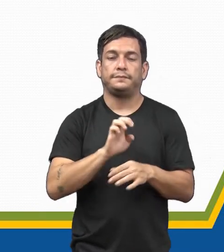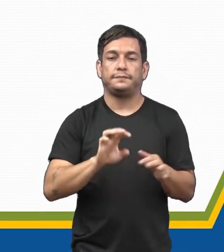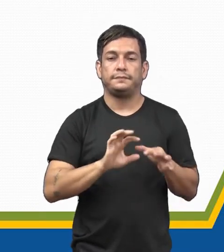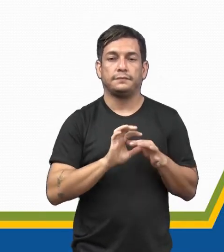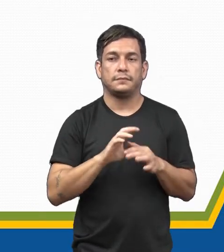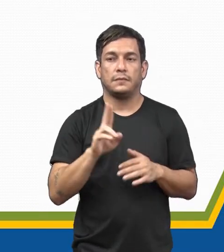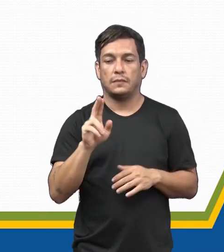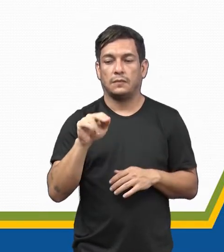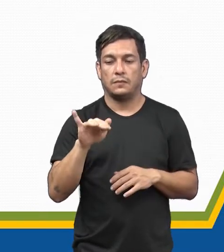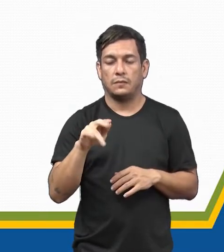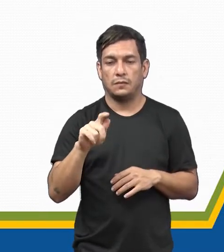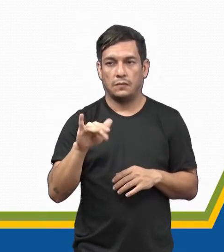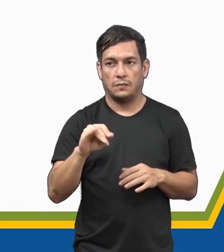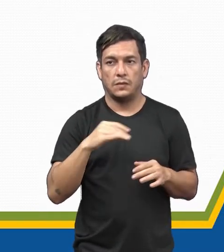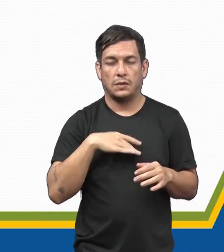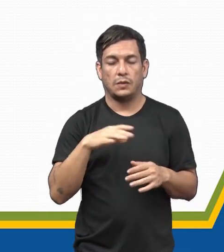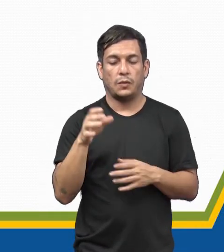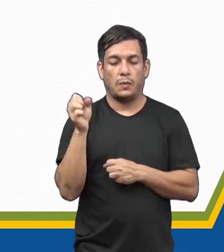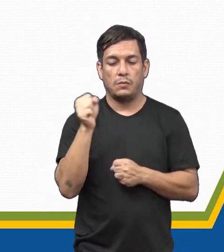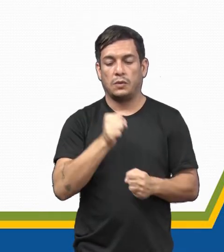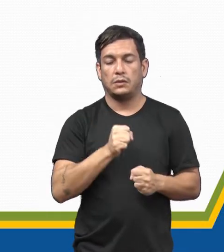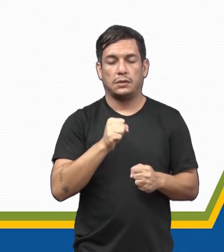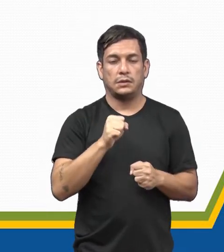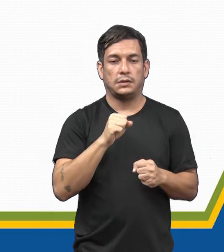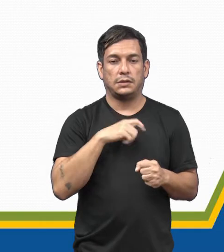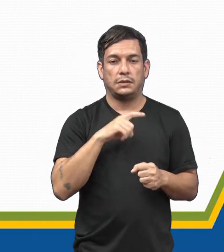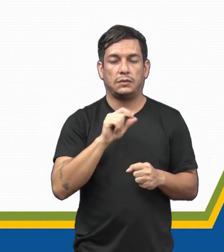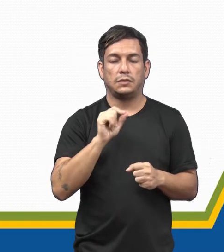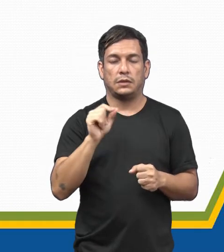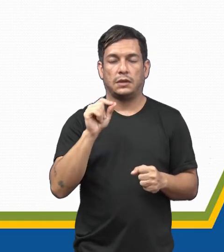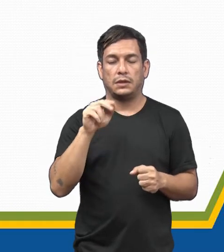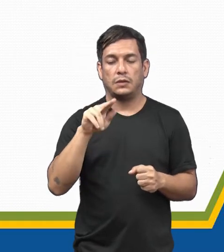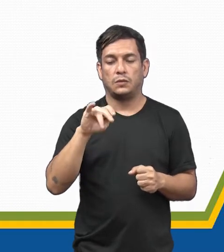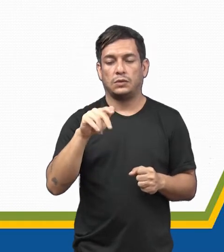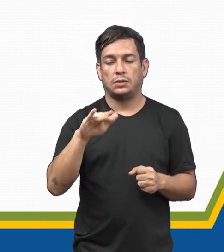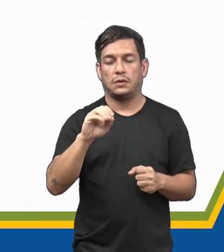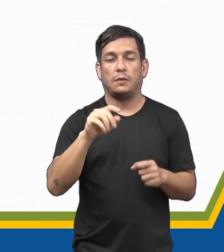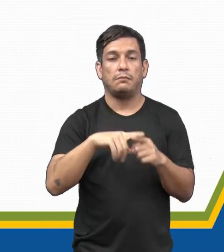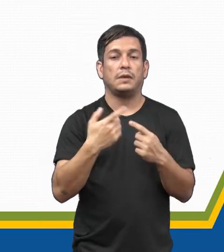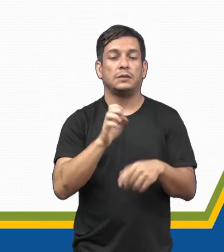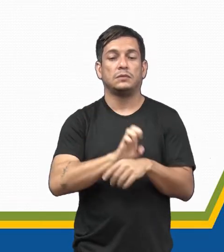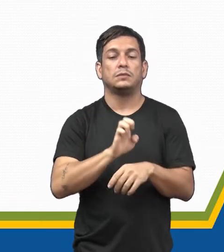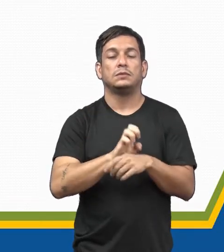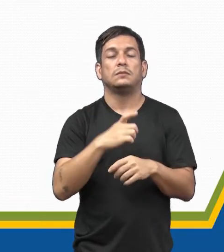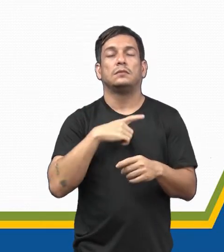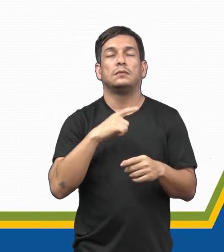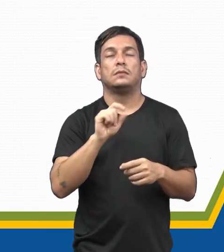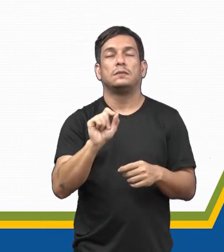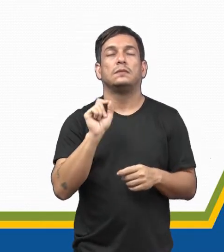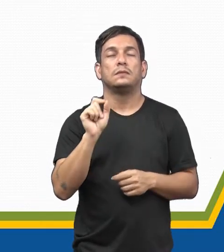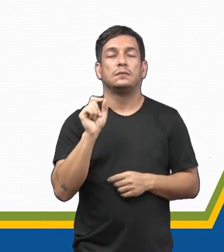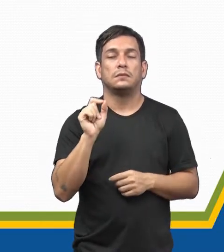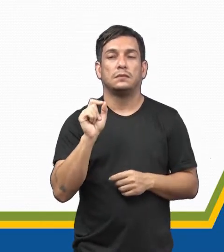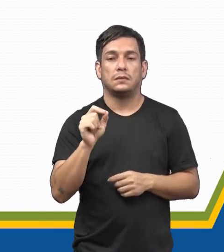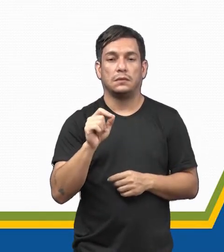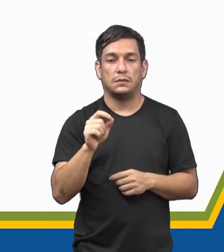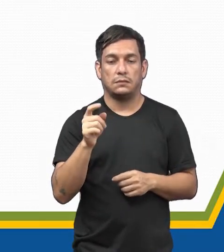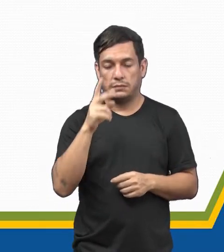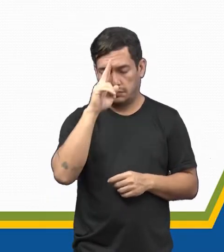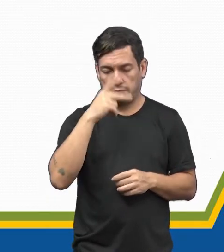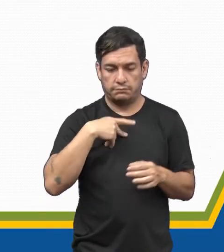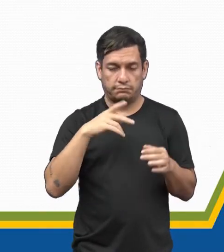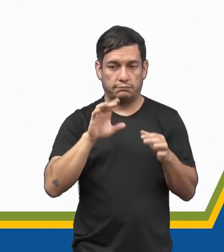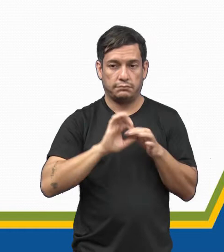União, então o poder está todo centralizado na União, mas os estados têm uma certa